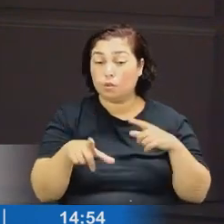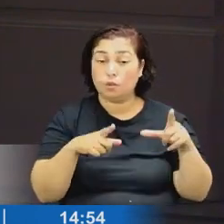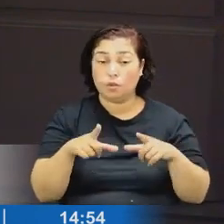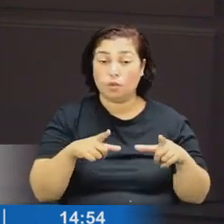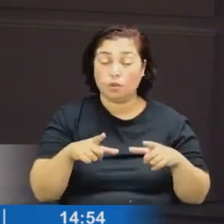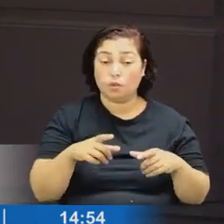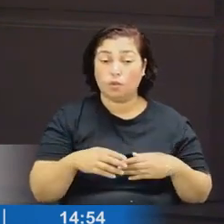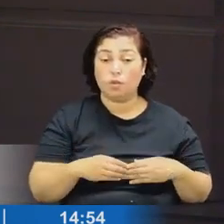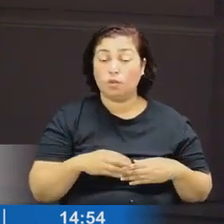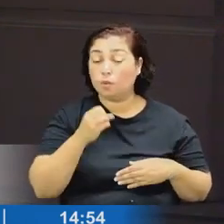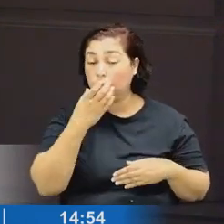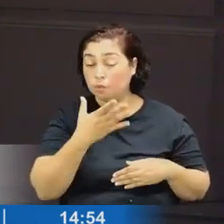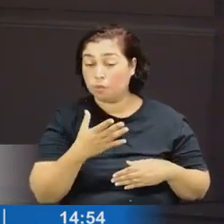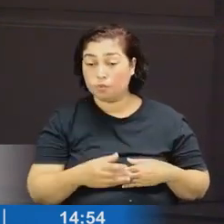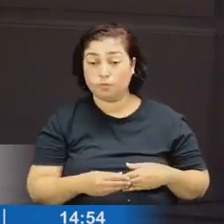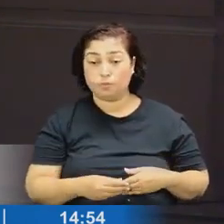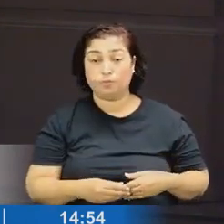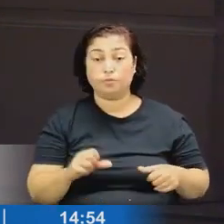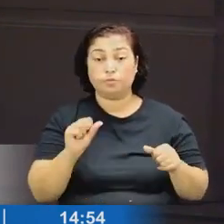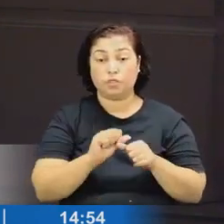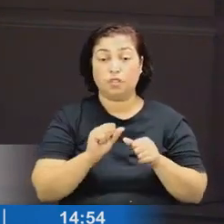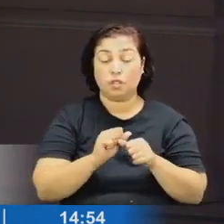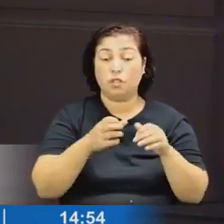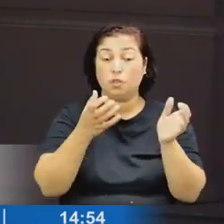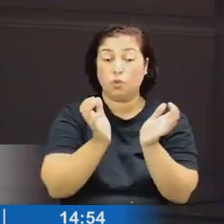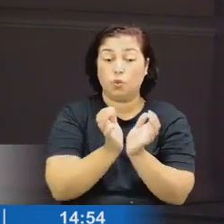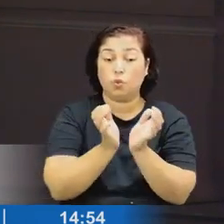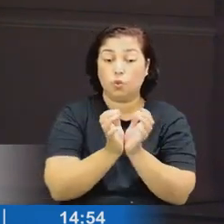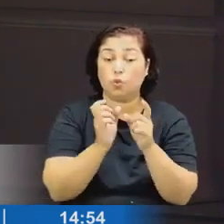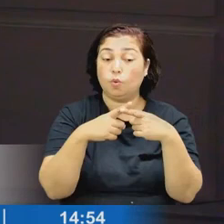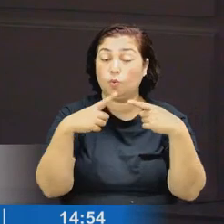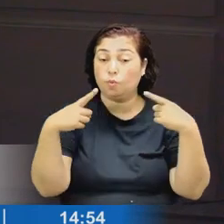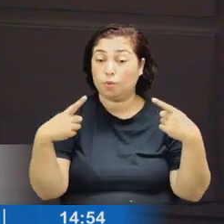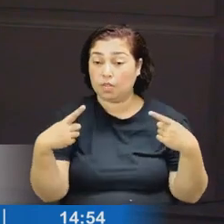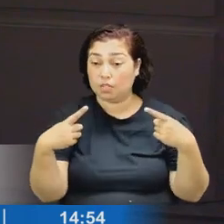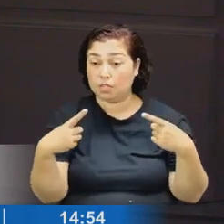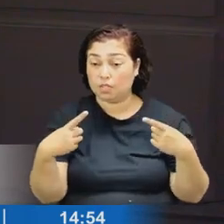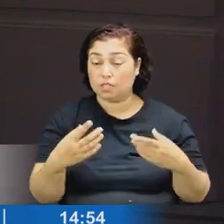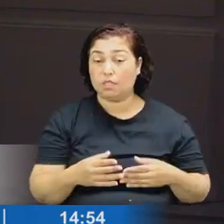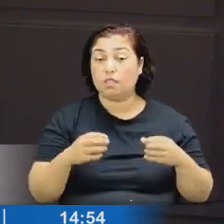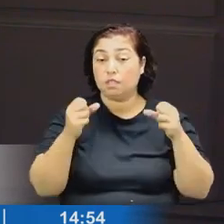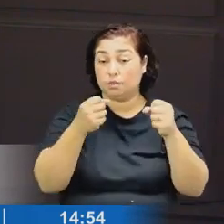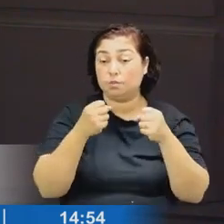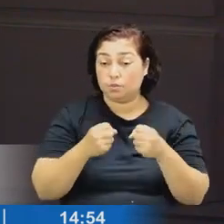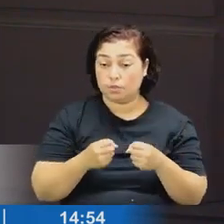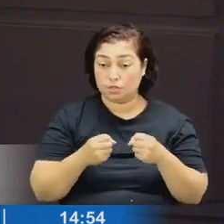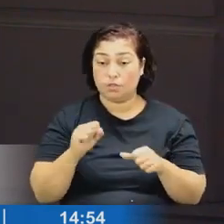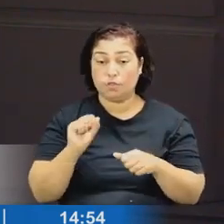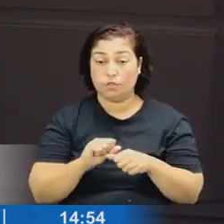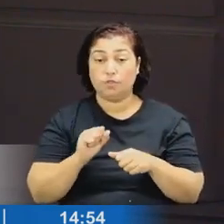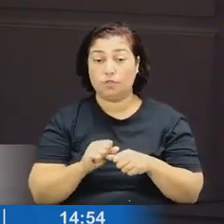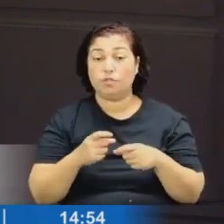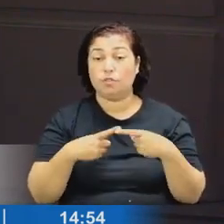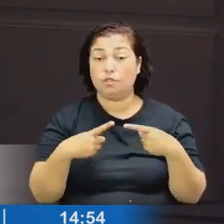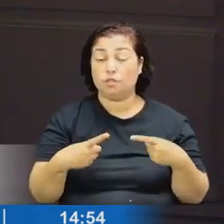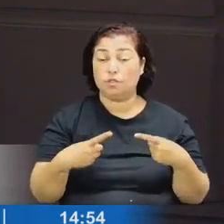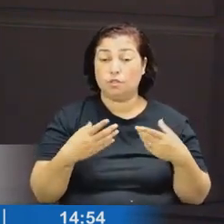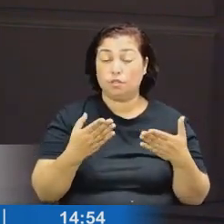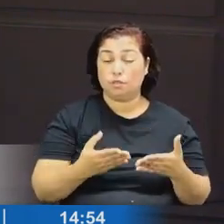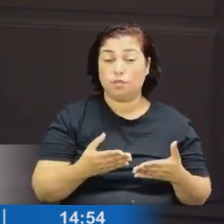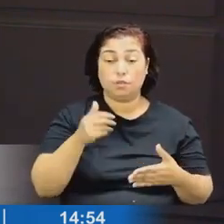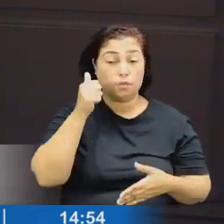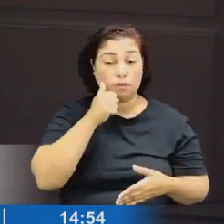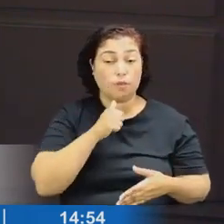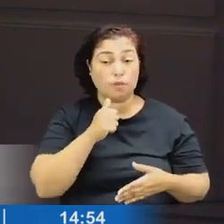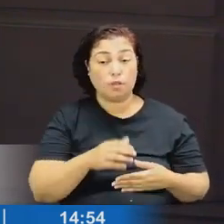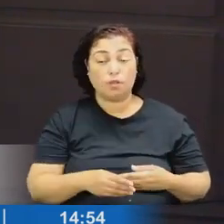bonitinho bem feito você faz um grupo mais genérico com guarda-chuva que vai poder fazer mas por elas aí é mulheres aí